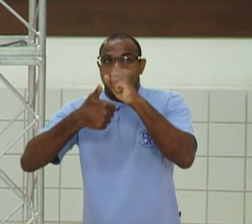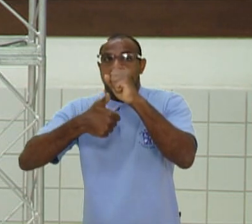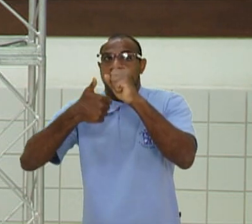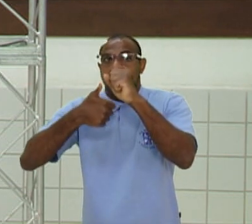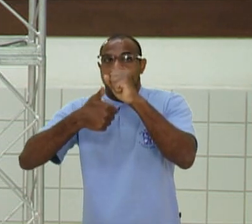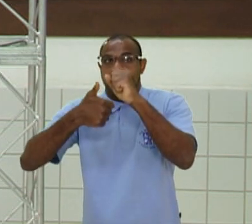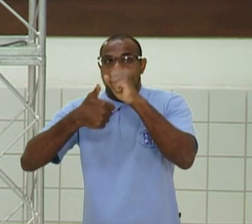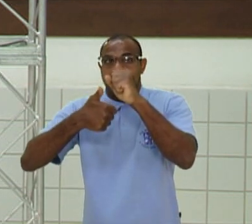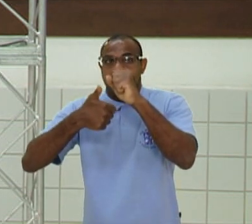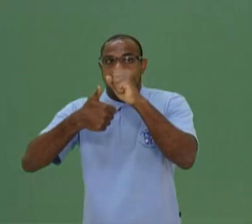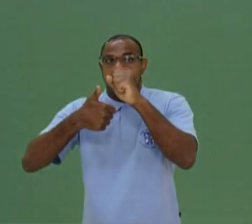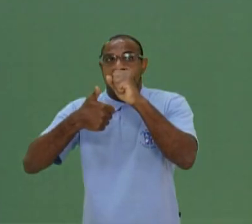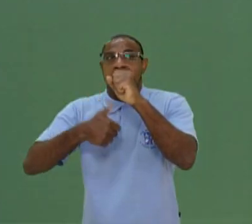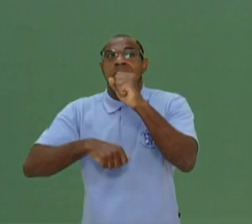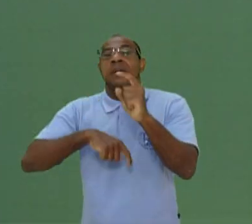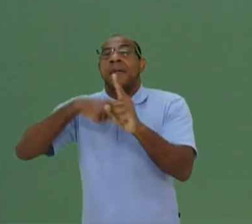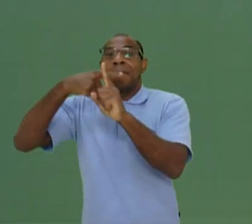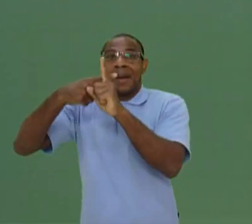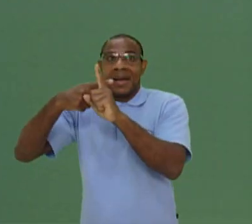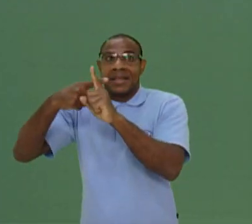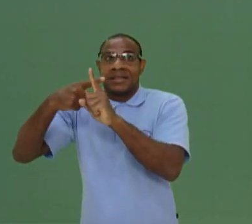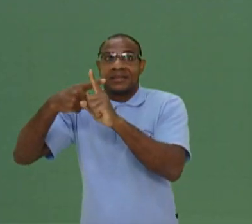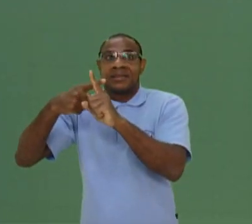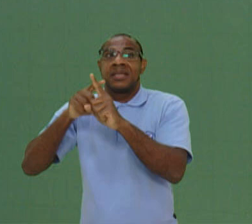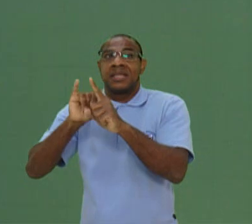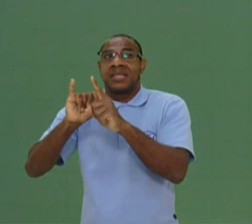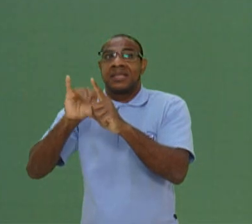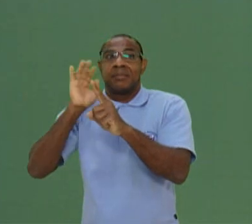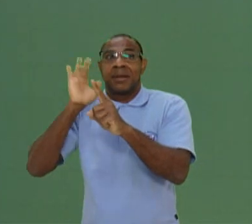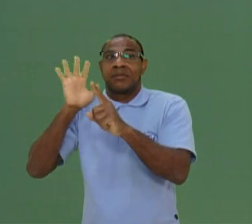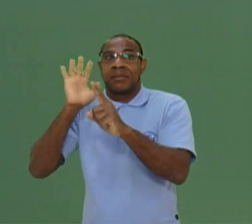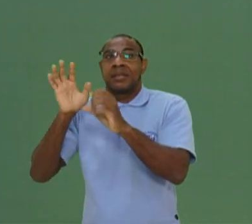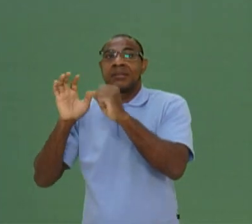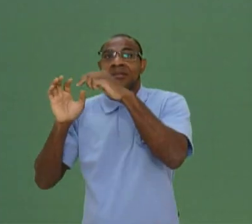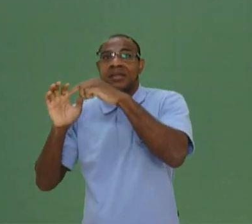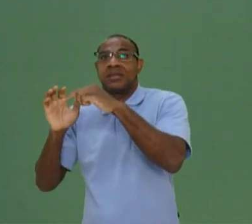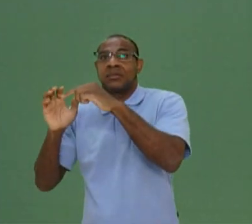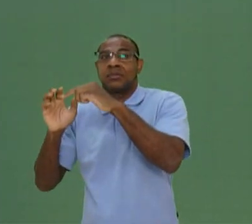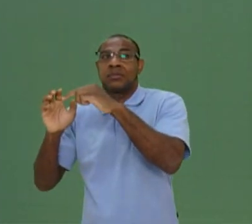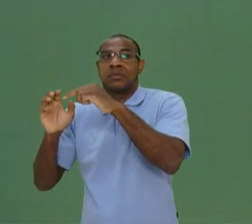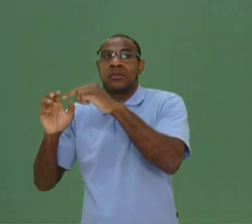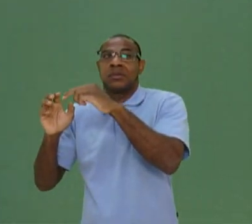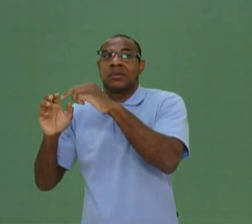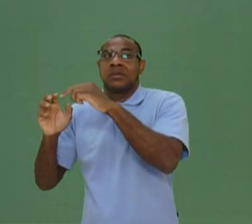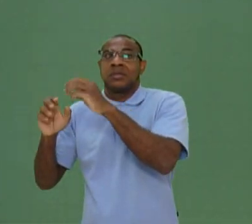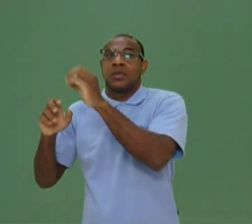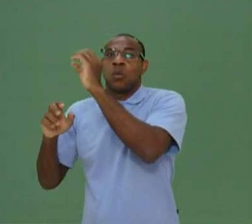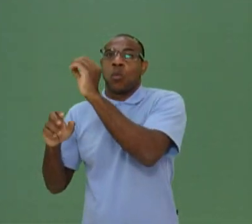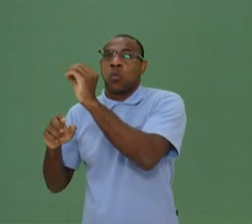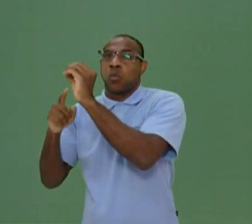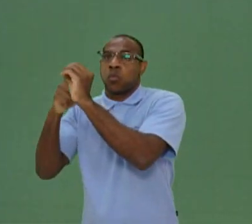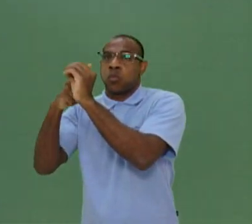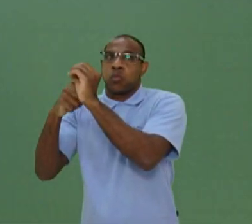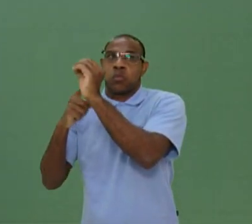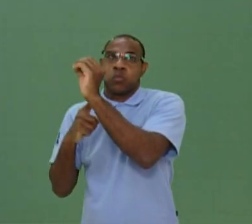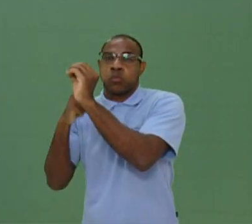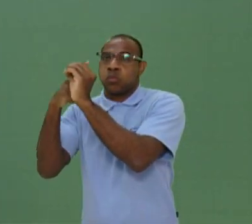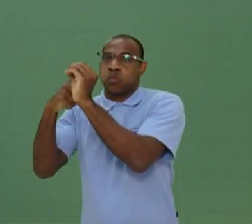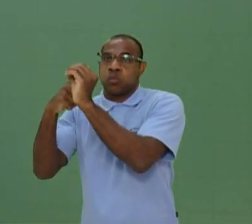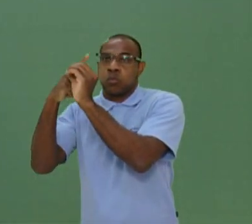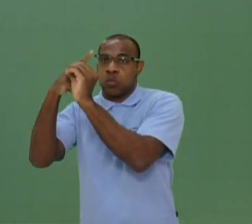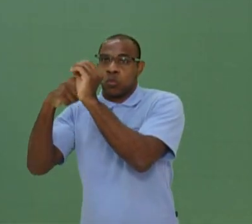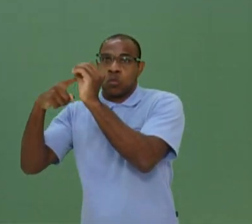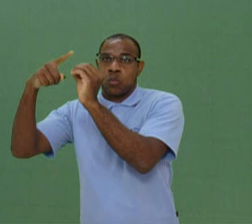melhor, θ1, mais o imaginário seno do θ1, o argumento relacionado ao